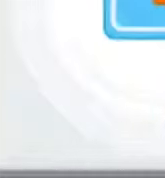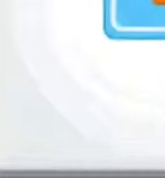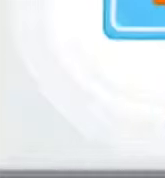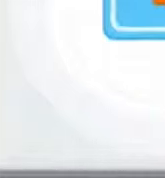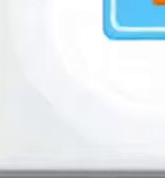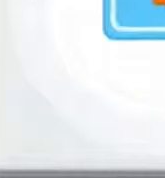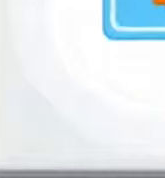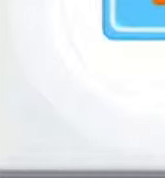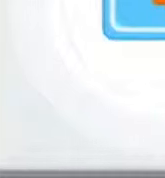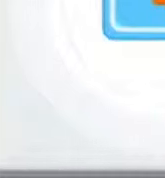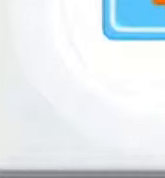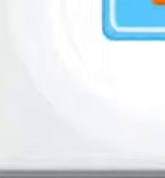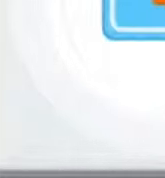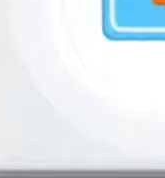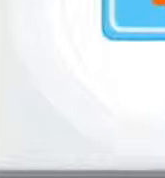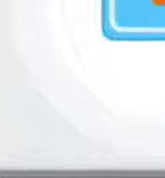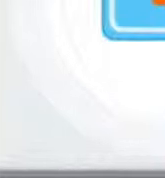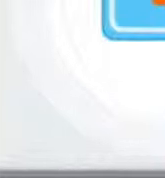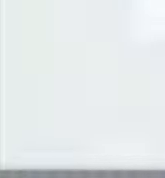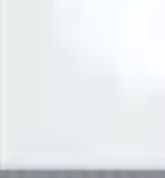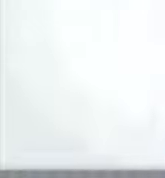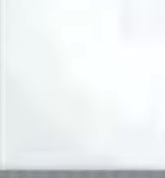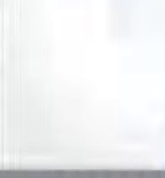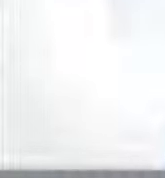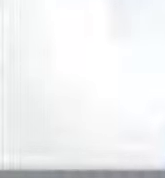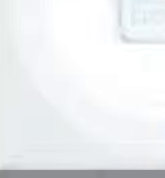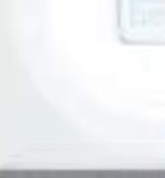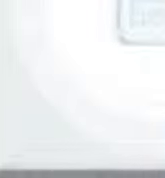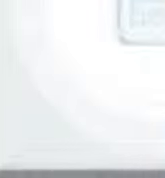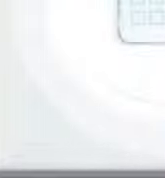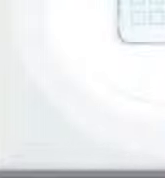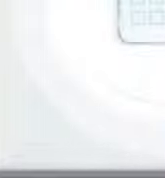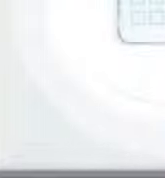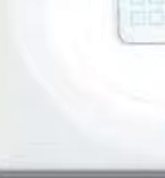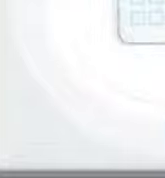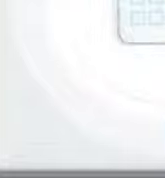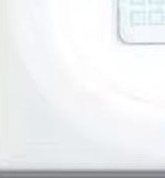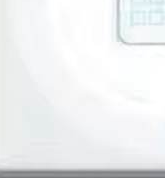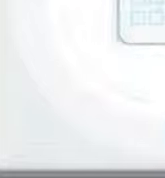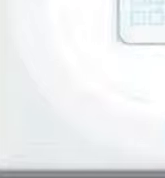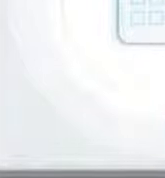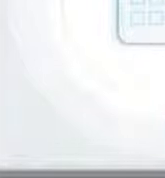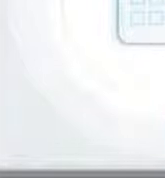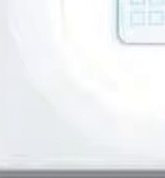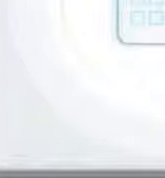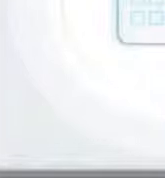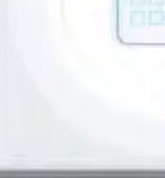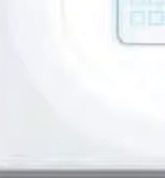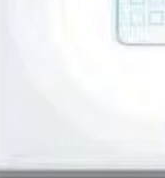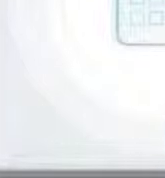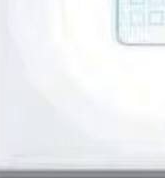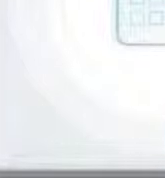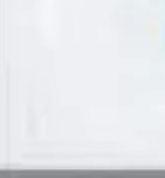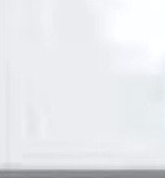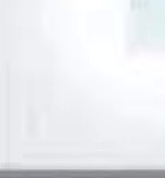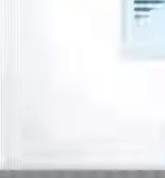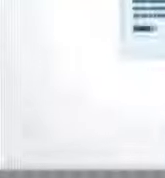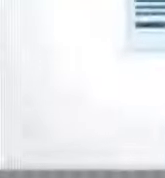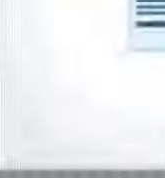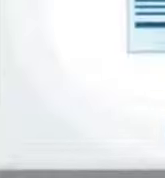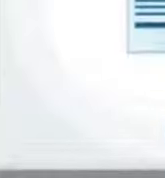hora, com precisão e confiabilidade dos melhores profissionais da região? Então venha conhecer a Albuquerque Imagens. Temos todos